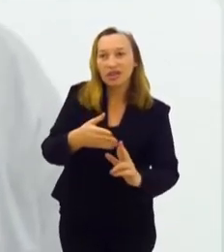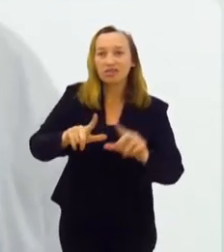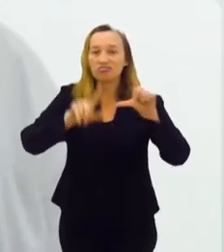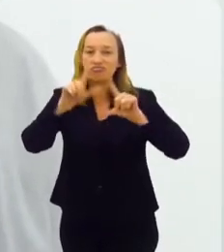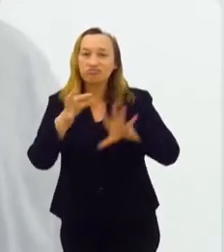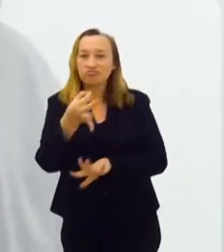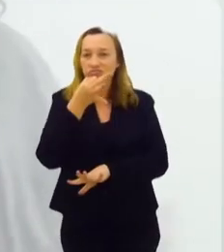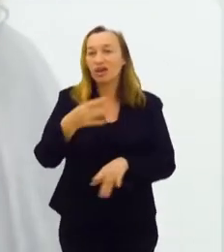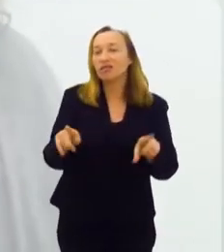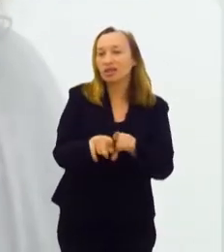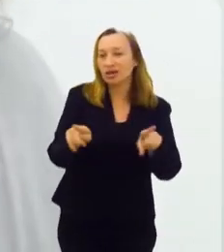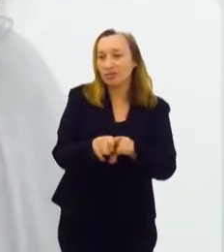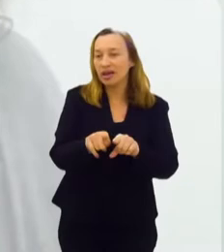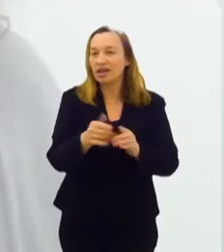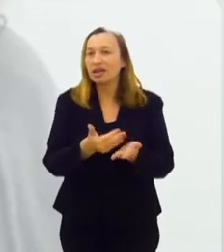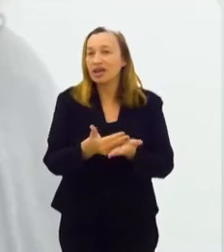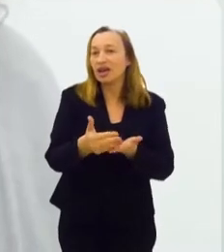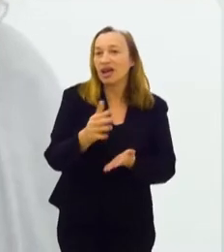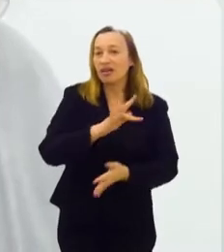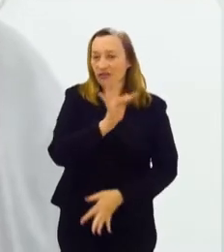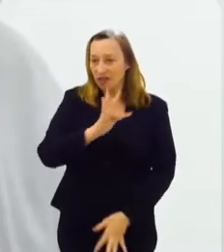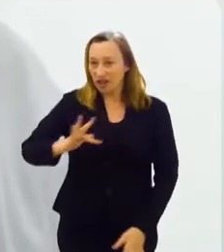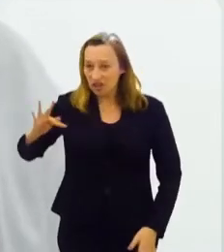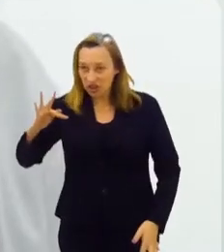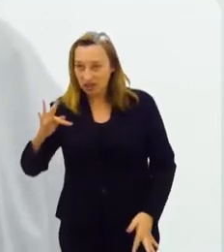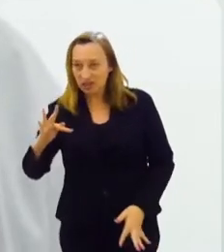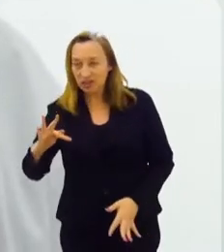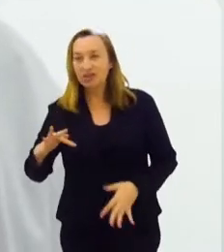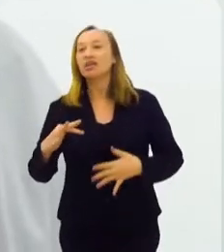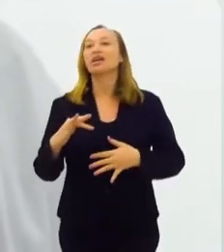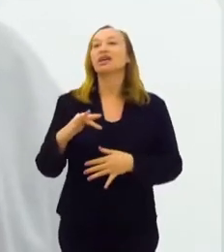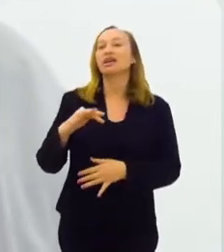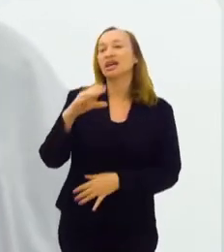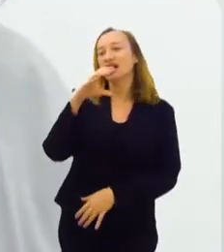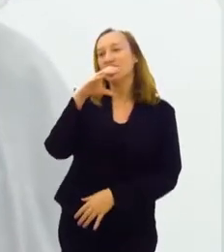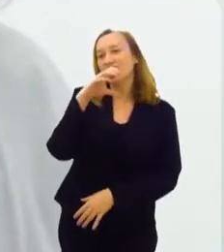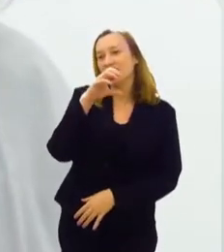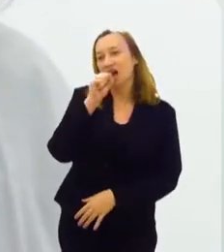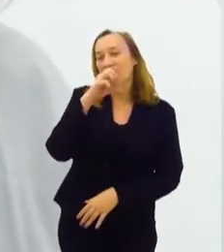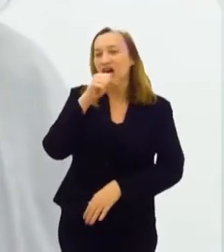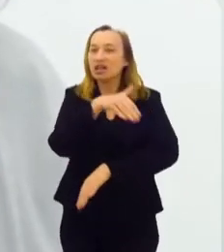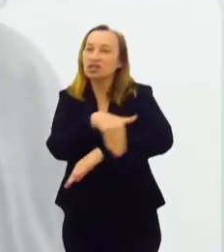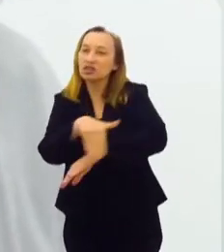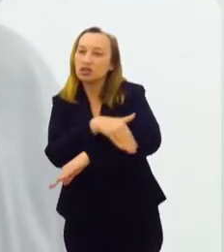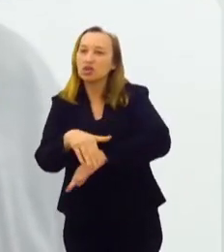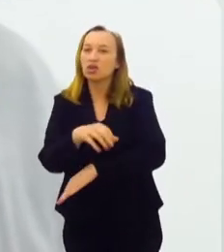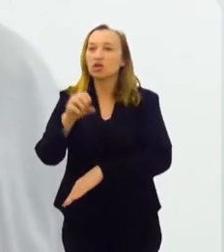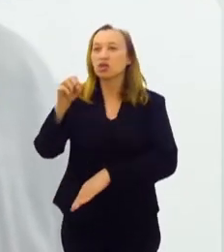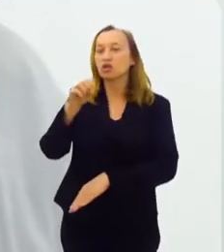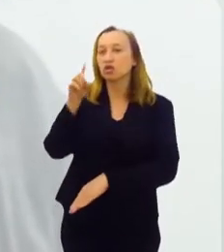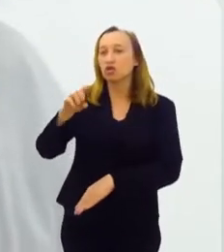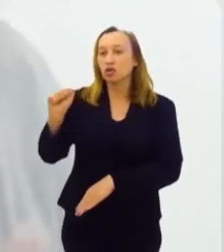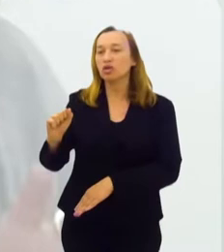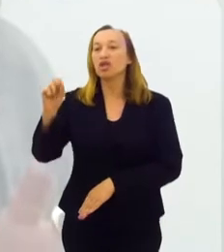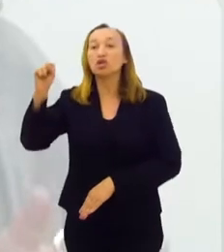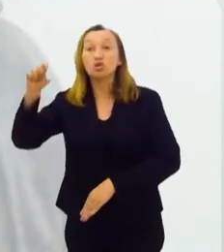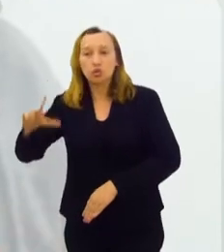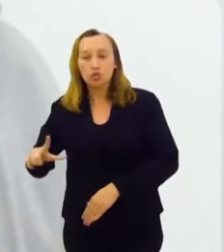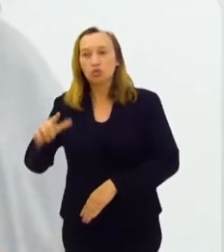Referência Audiovisual, também inaugurado pela Firjan SESI Senai, em Laranjeiras, na zona sul do Rio de